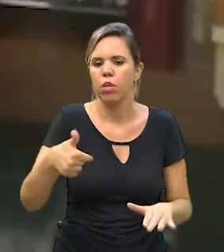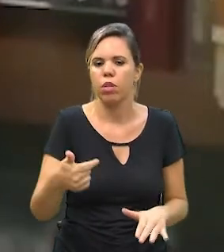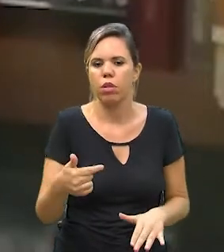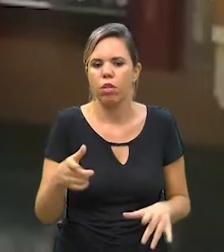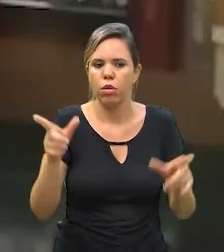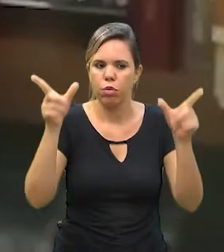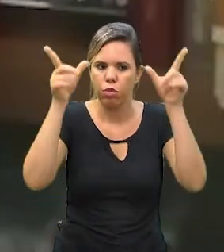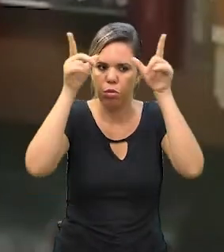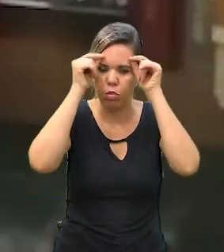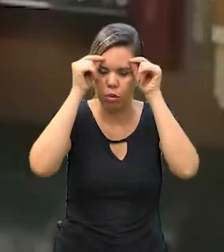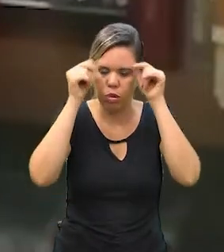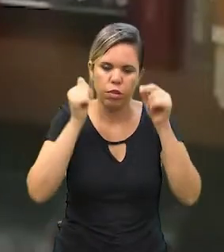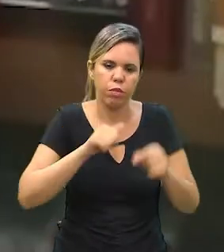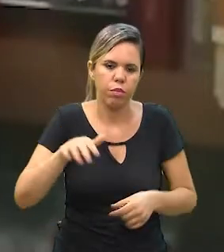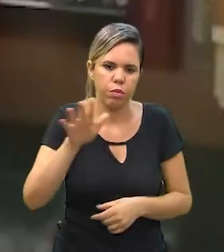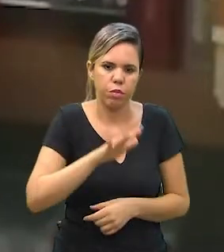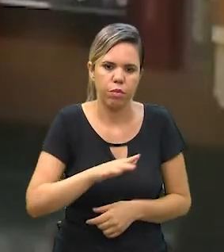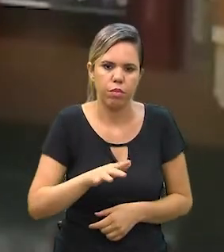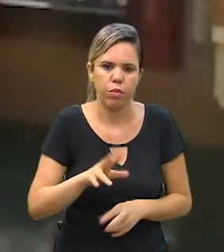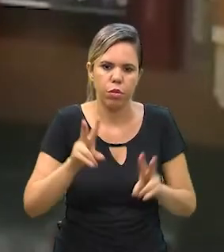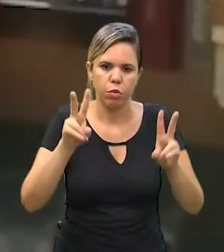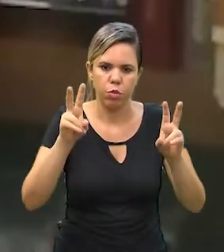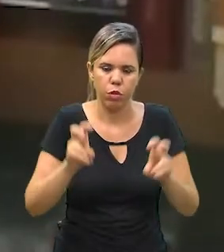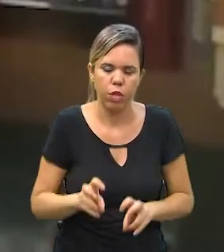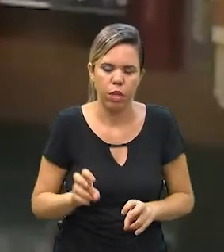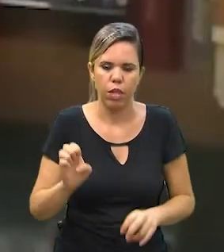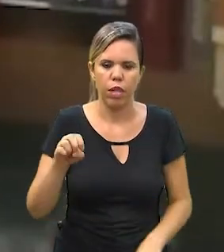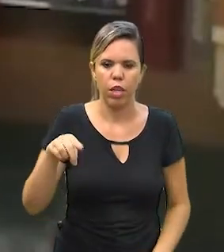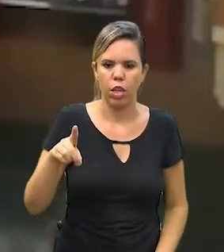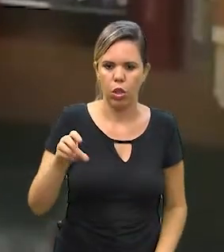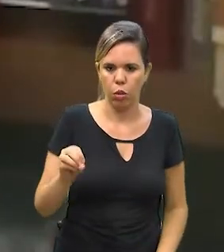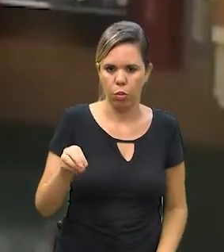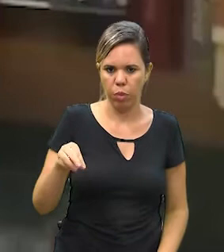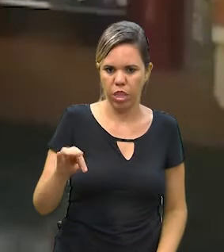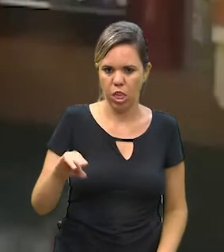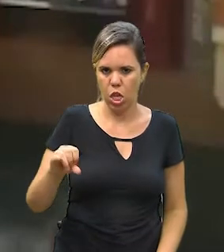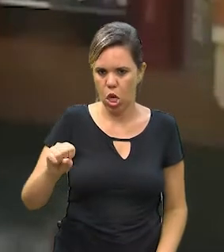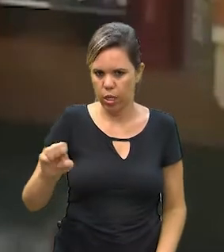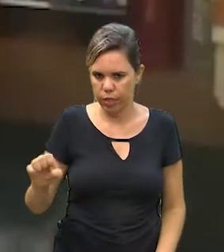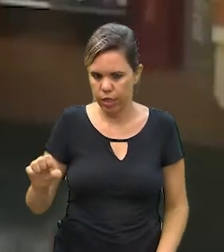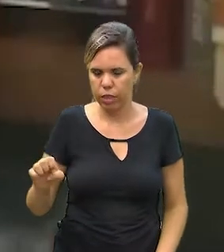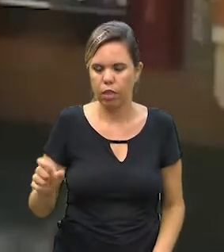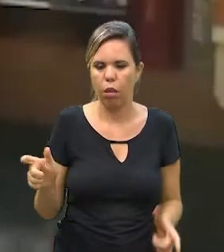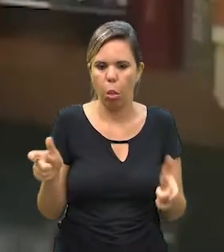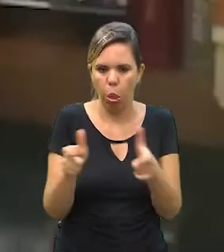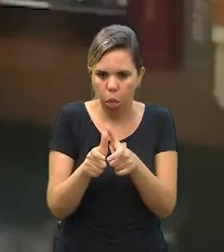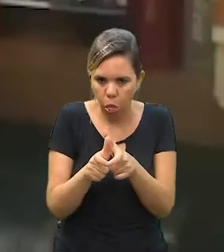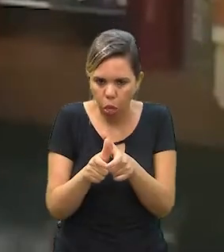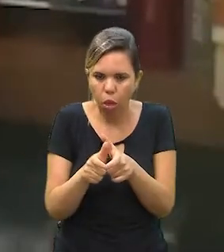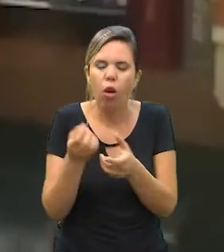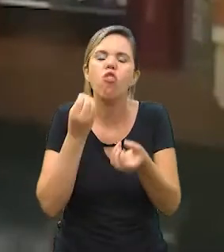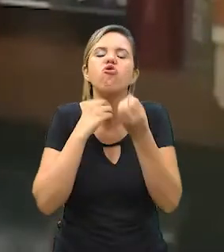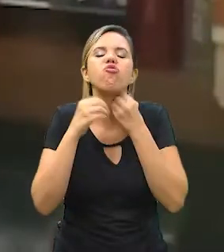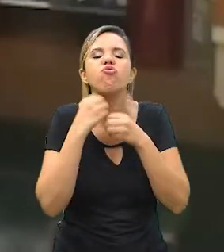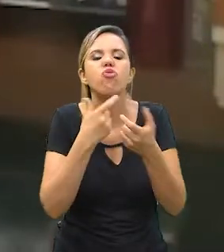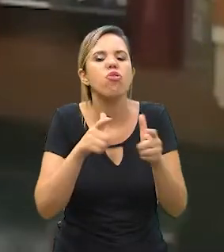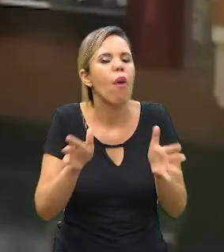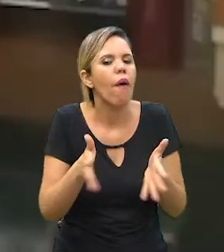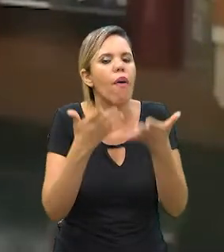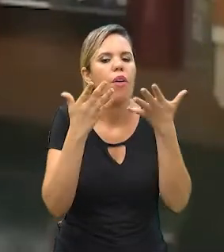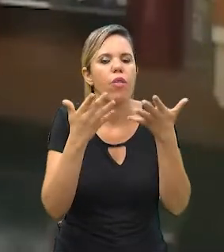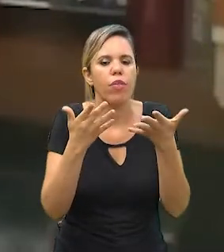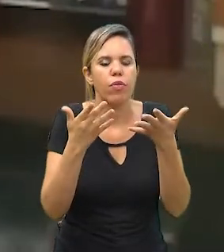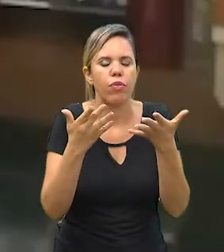um alívio para a mulher no que diz respeito à endometriose, porque diminui a produção hormonal, e aí você não tem mais estímulo do